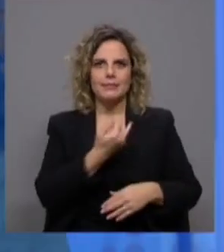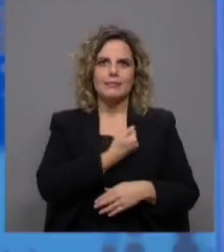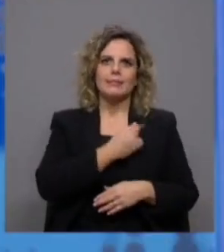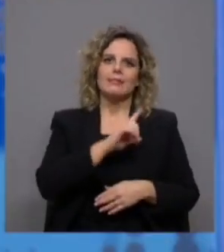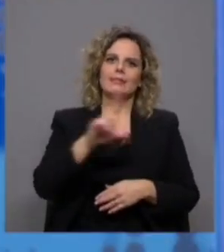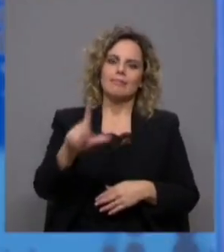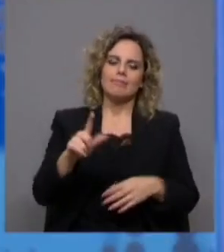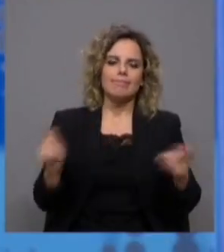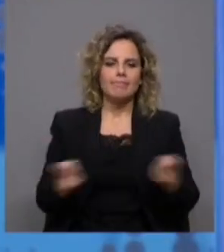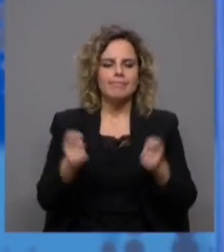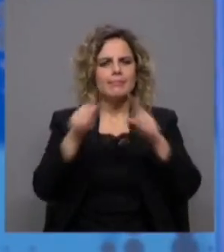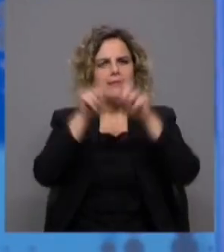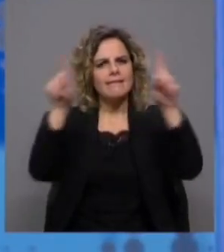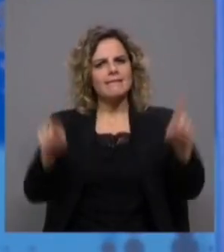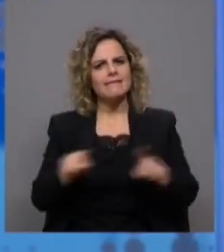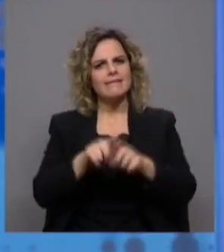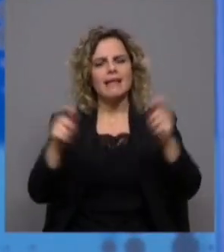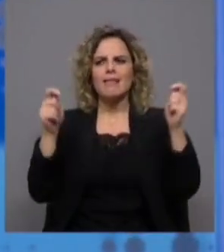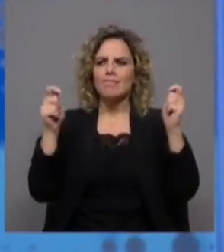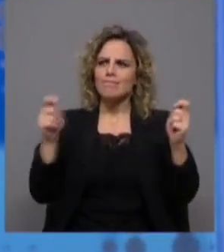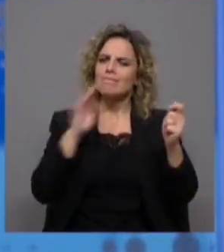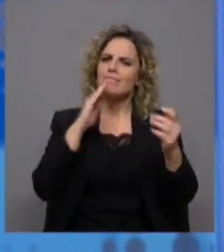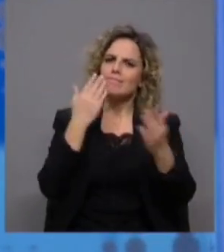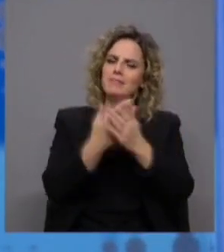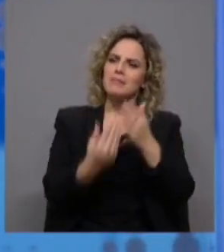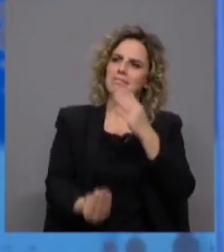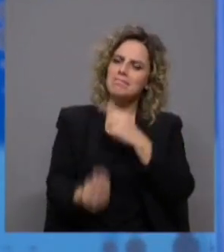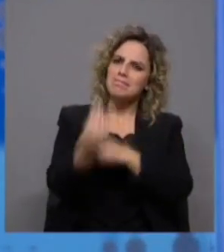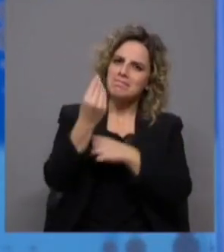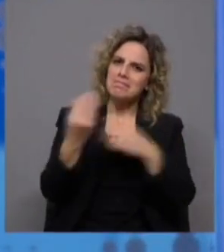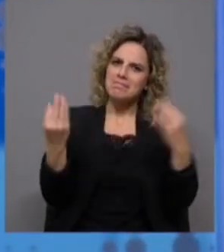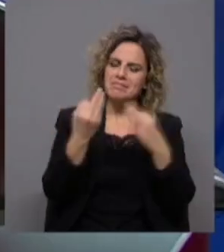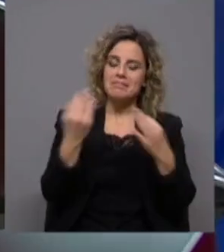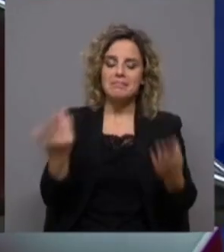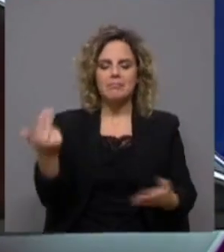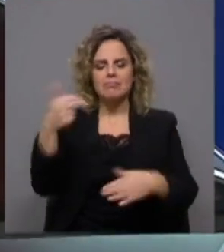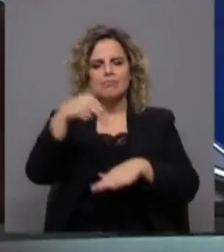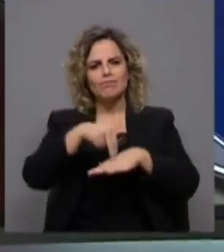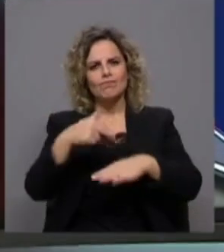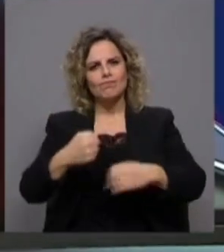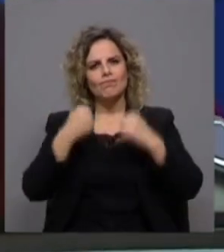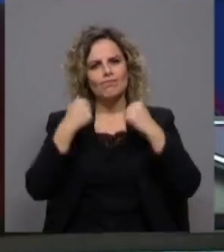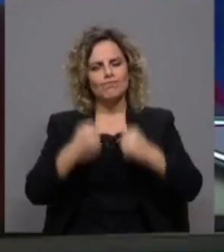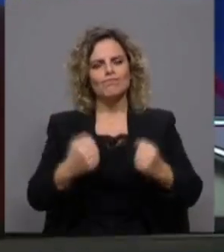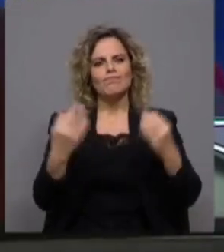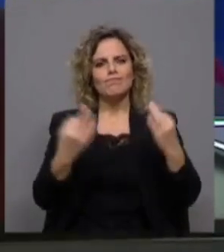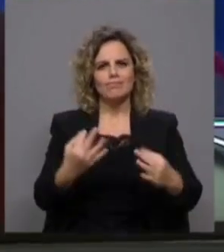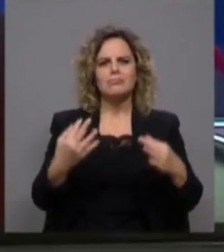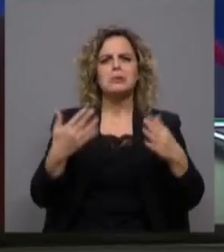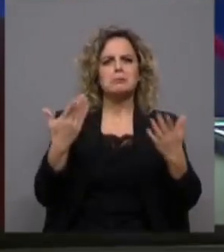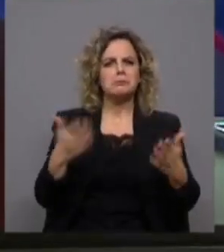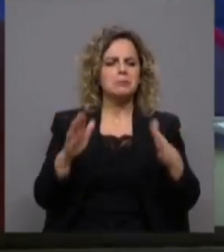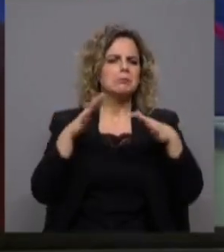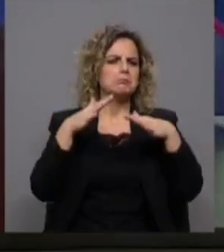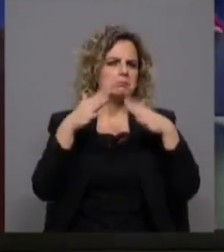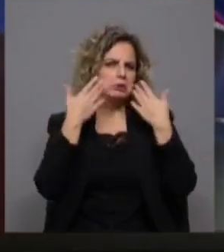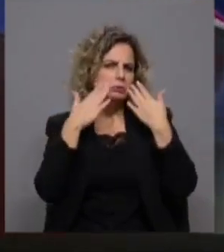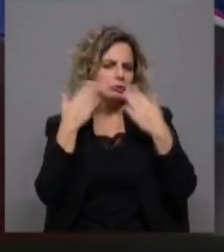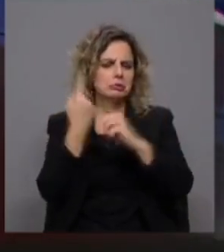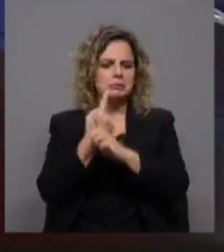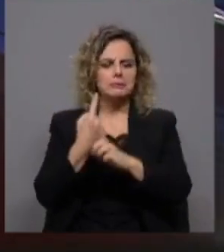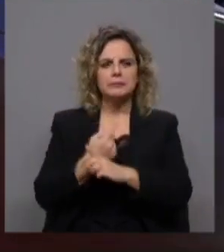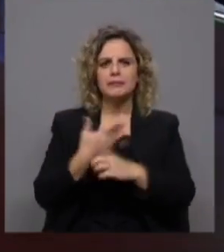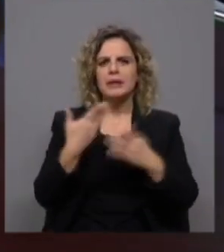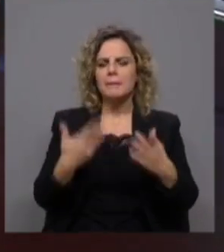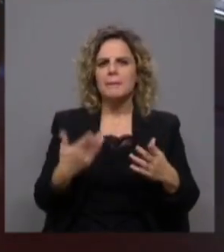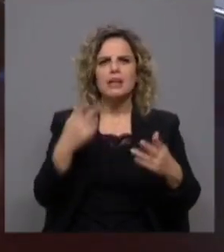distingue por uma campanha de cartazes com muito Impacto e originalidade a parte de uma presença forte nas redes sociais mas para Além